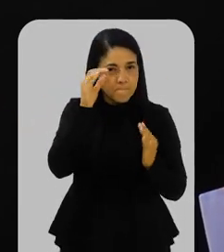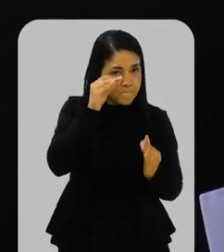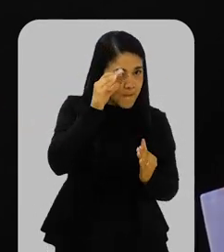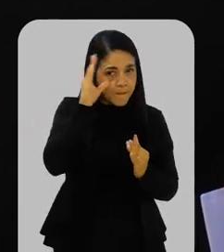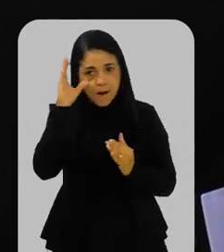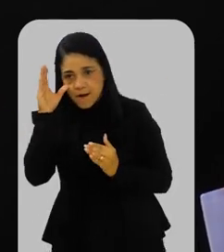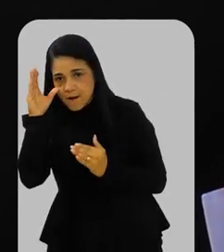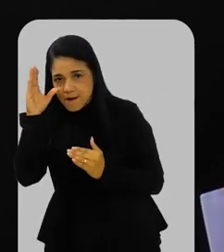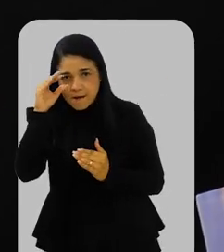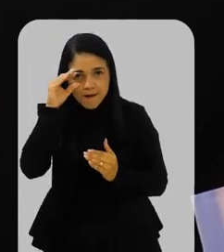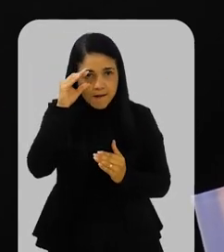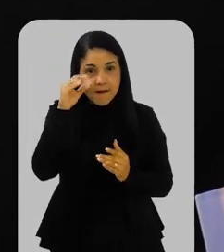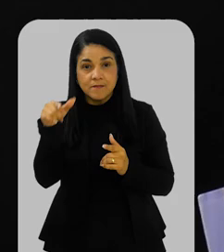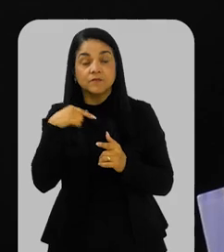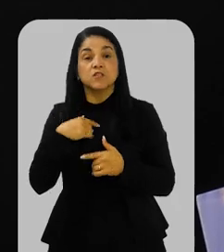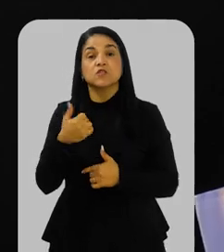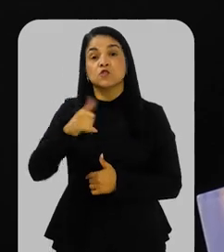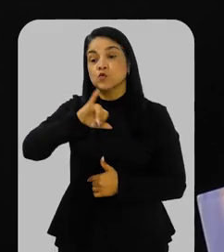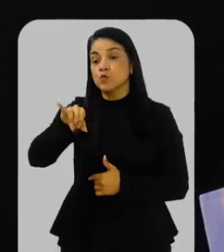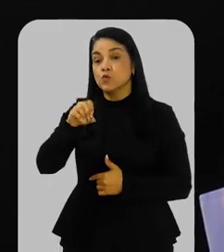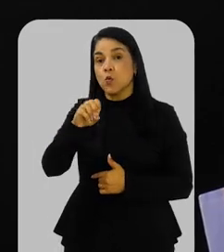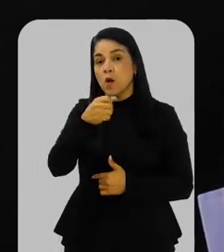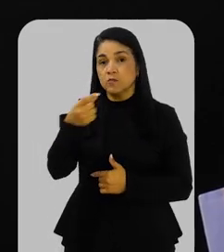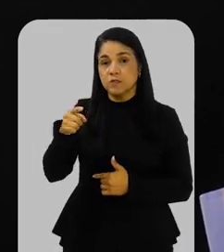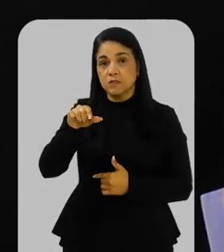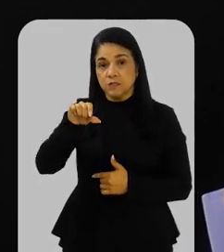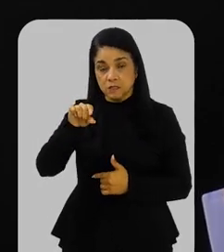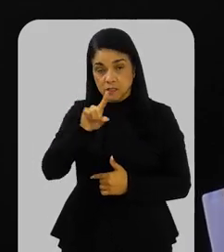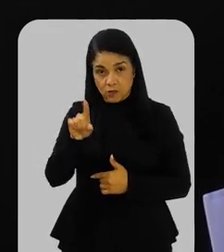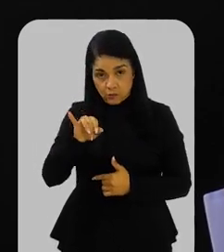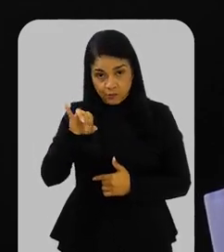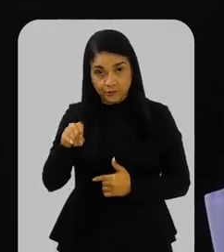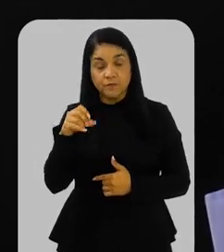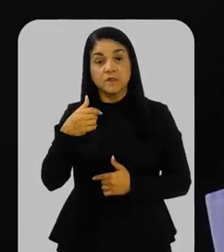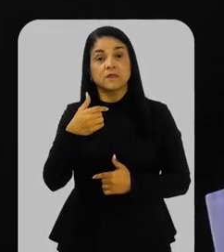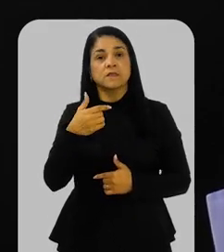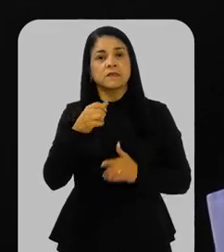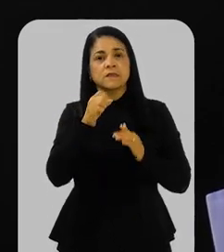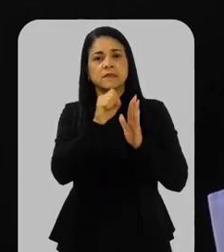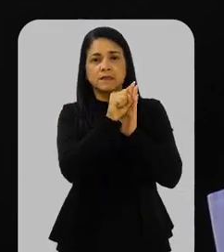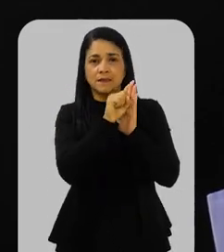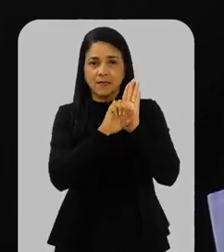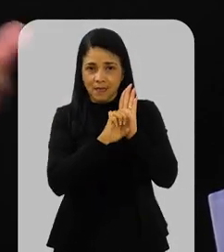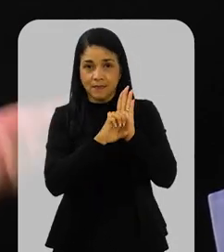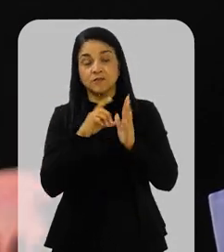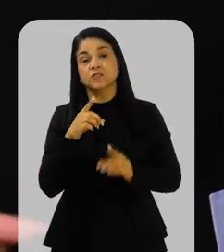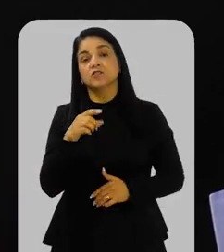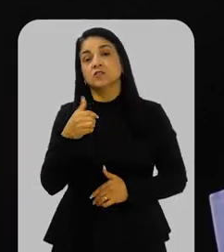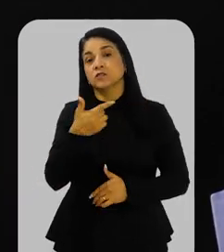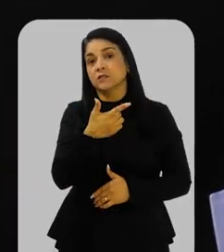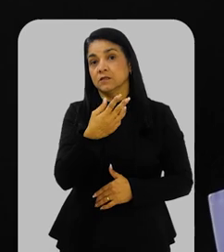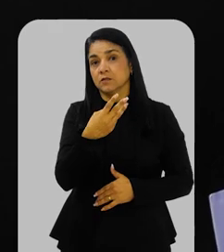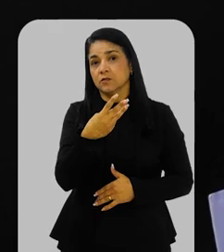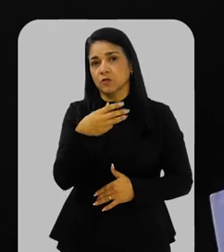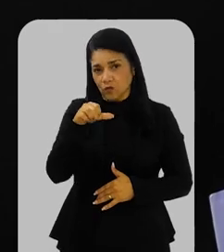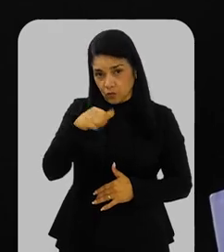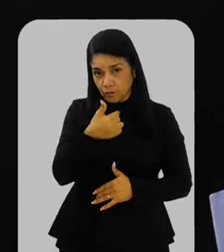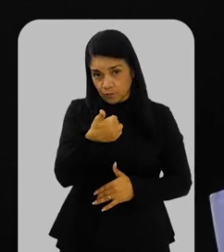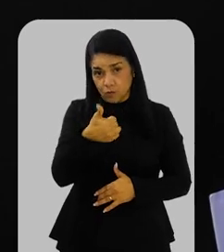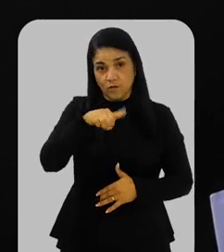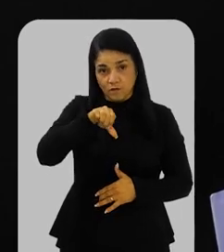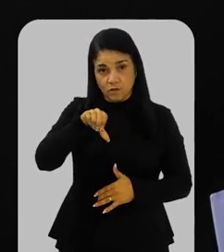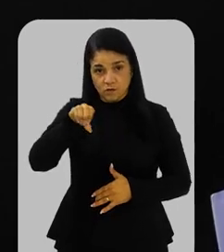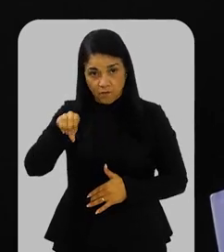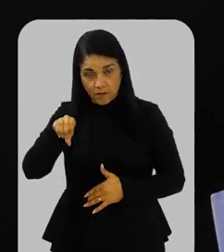quando o Joãozinho 30 vai na década de 90 de encontro ao festival, traz alguns profissionais tanto para o Rio, alguns migram para São Paulo.